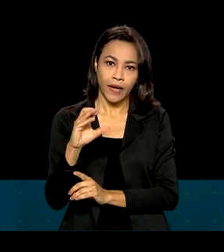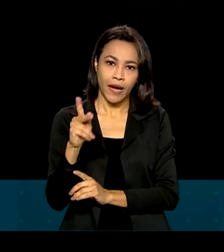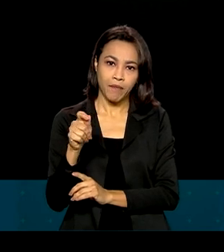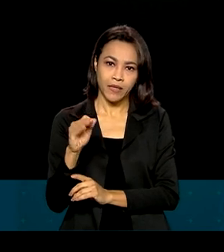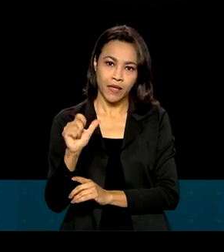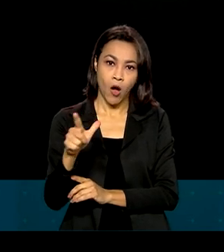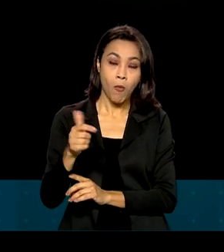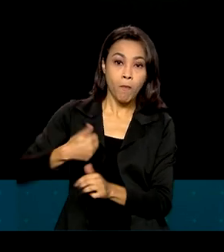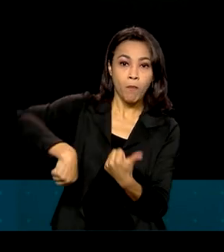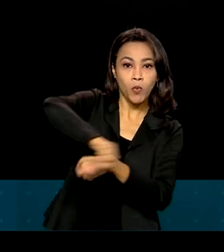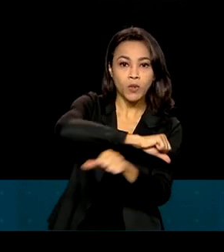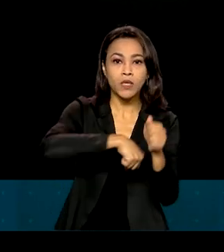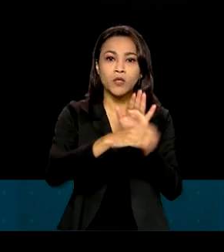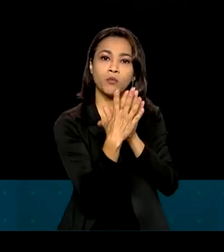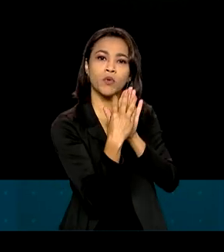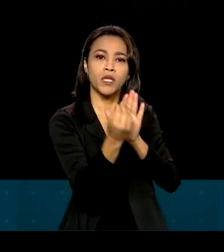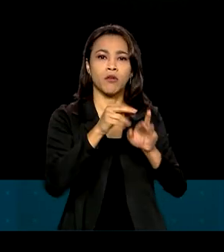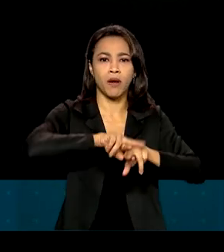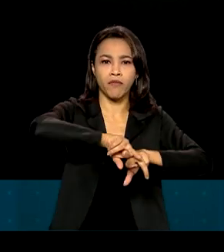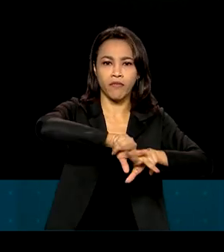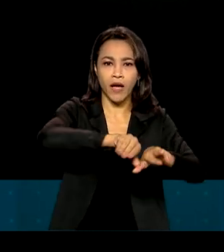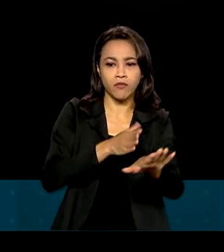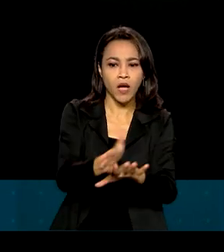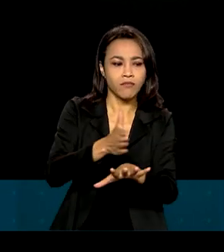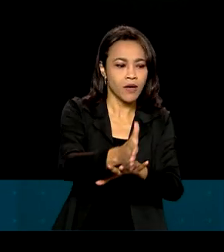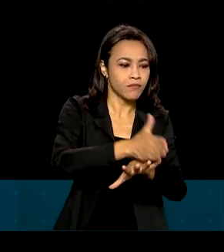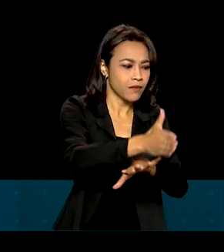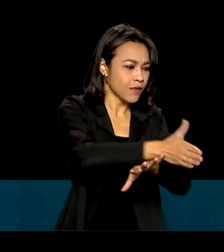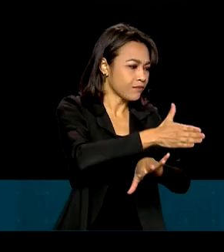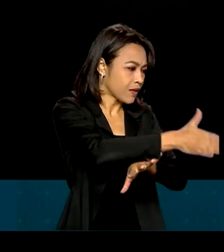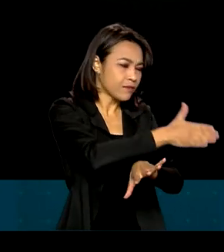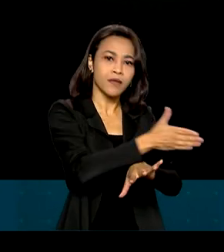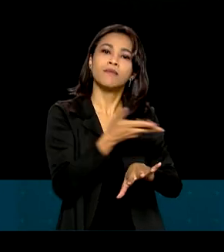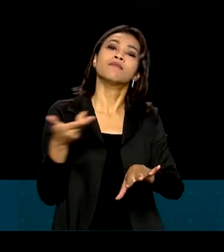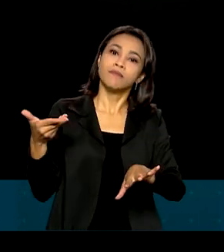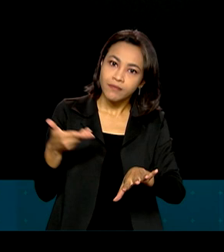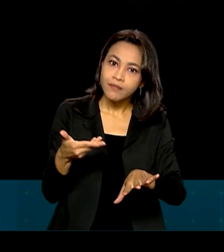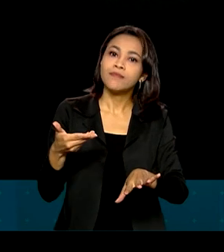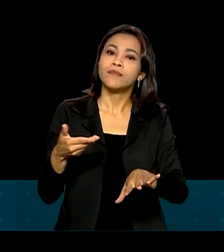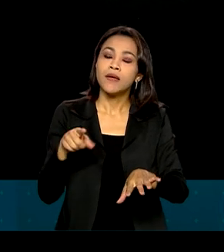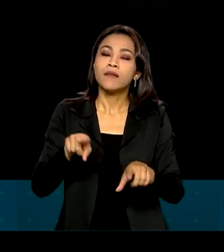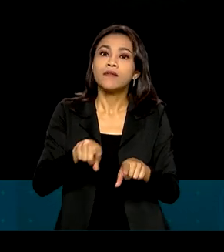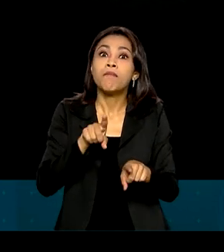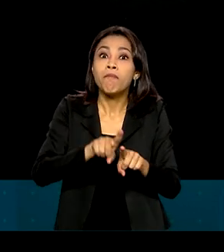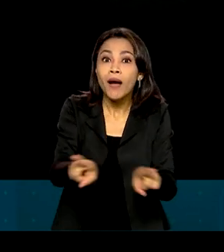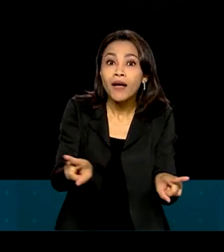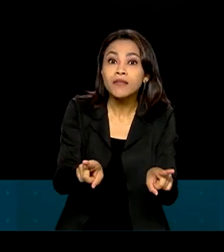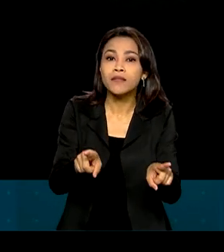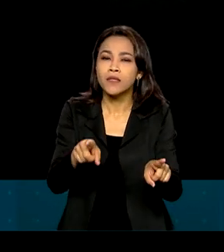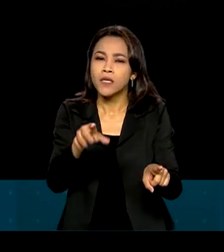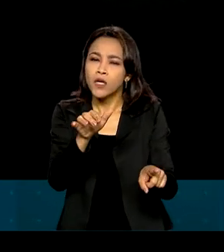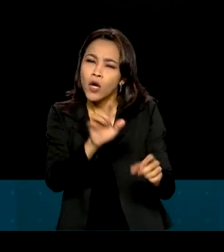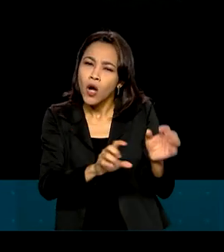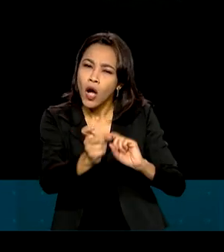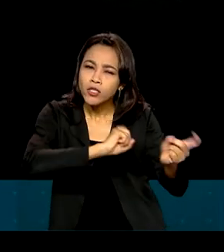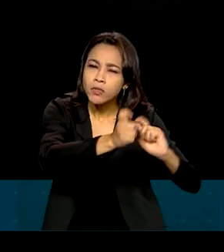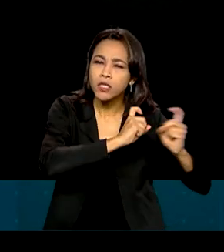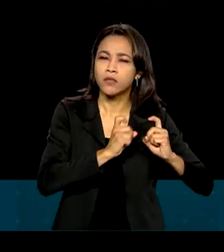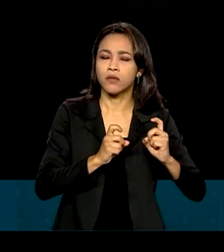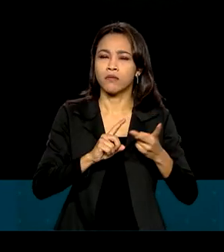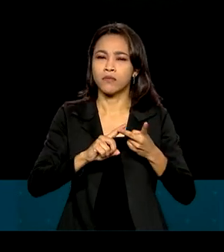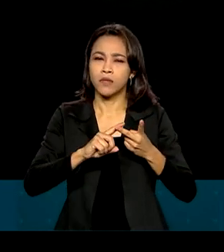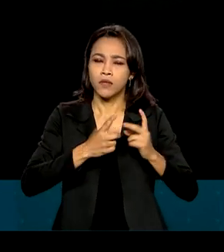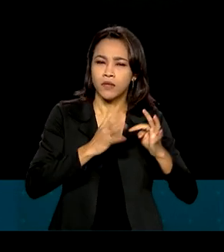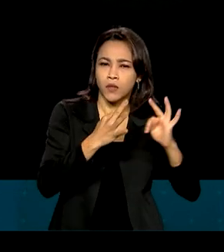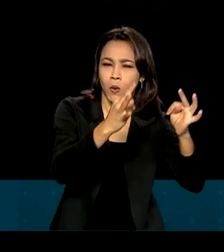para o modelo multidimensional baseada no capital financeiro também para juntar portal de governança no capital